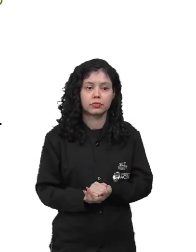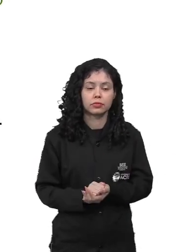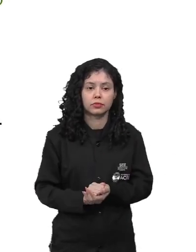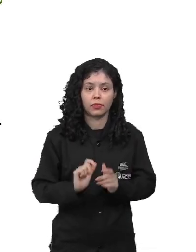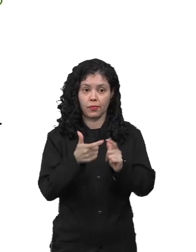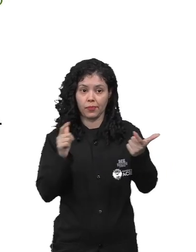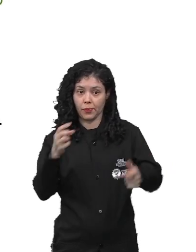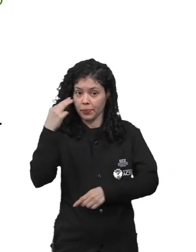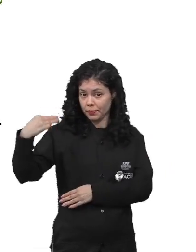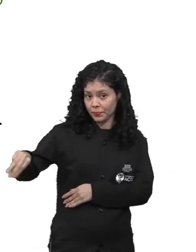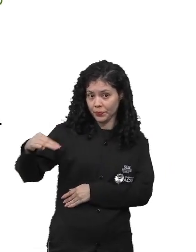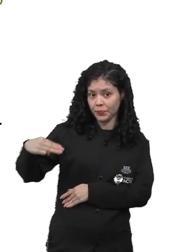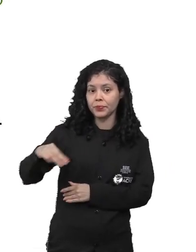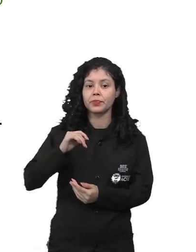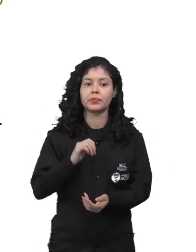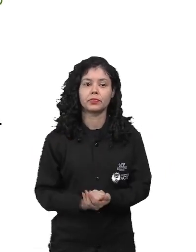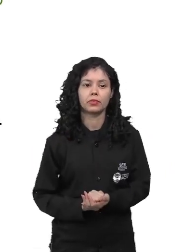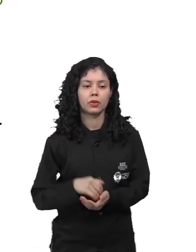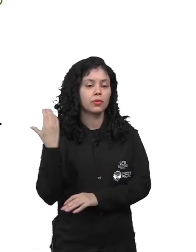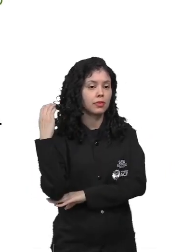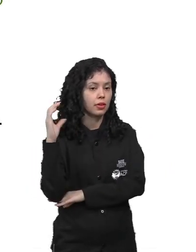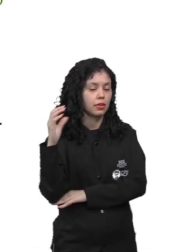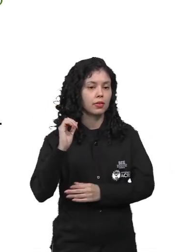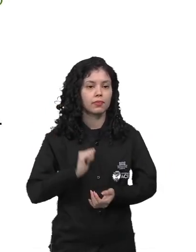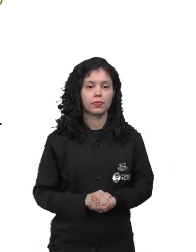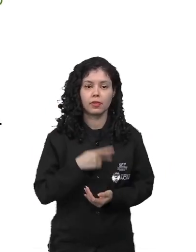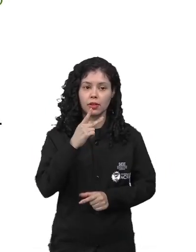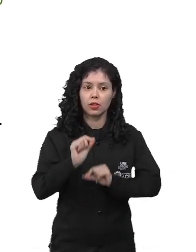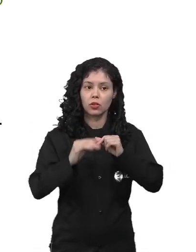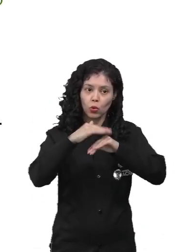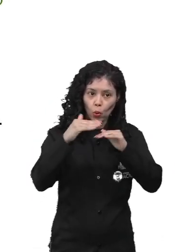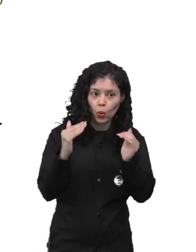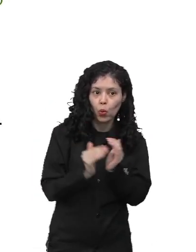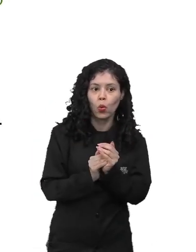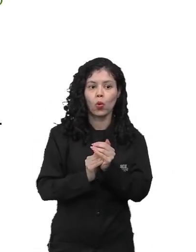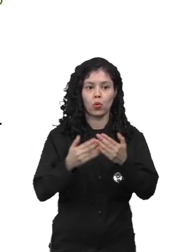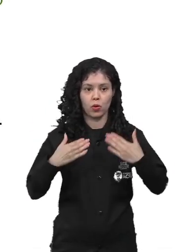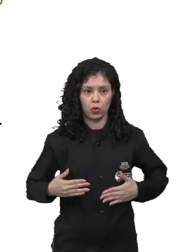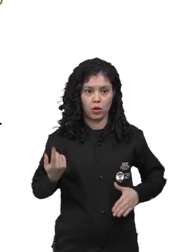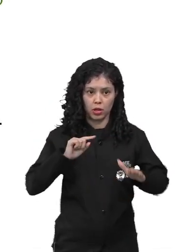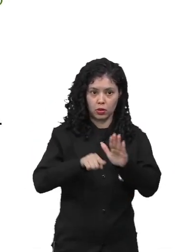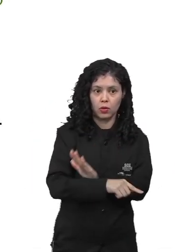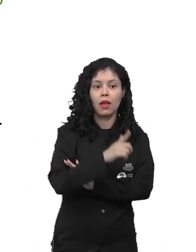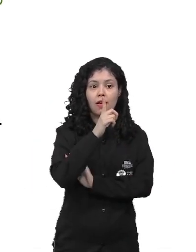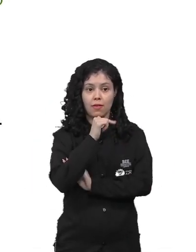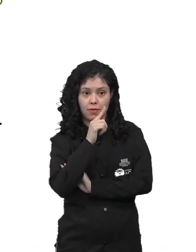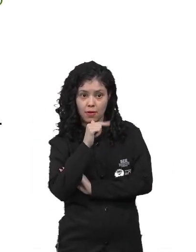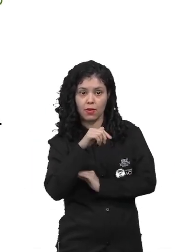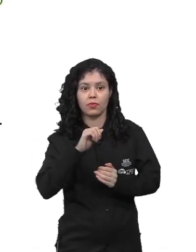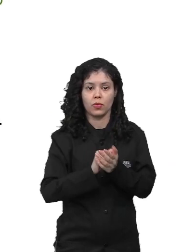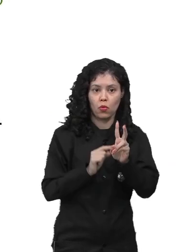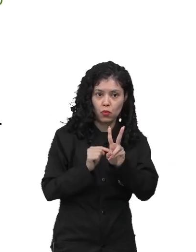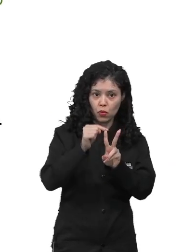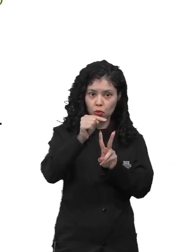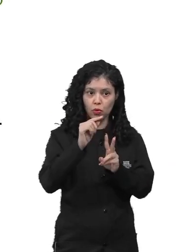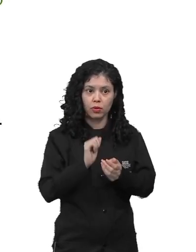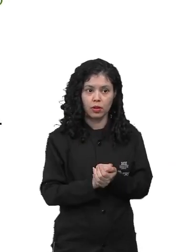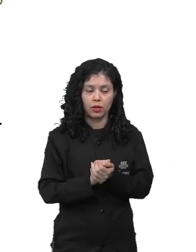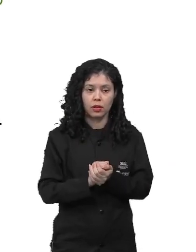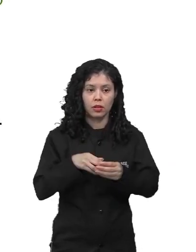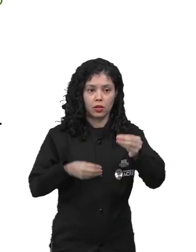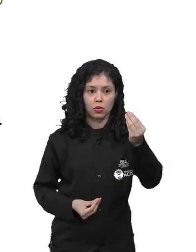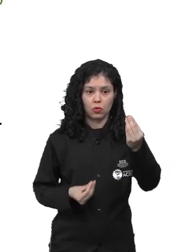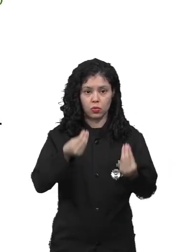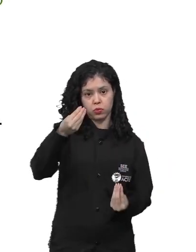um grande matemático, né, um cientista, e ele falava que todo corpo mergulhado em um líquido vai deslocar